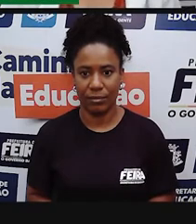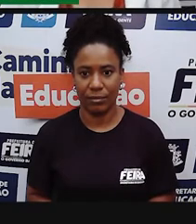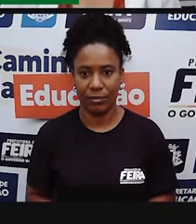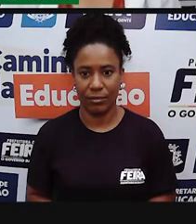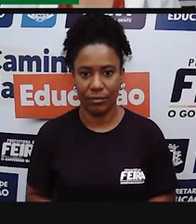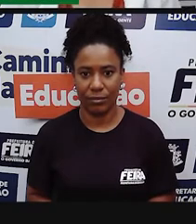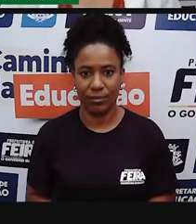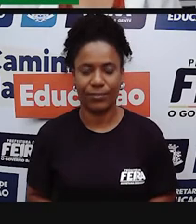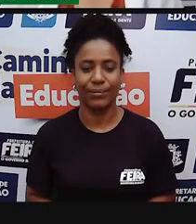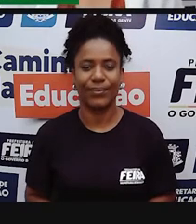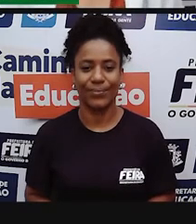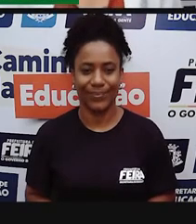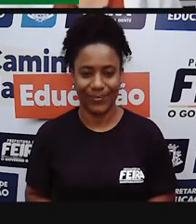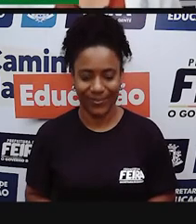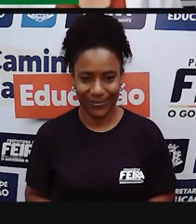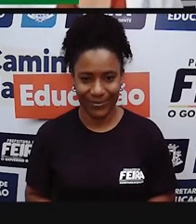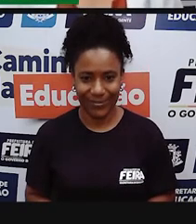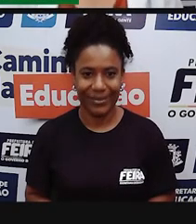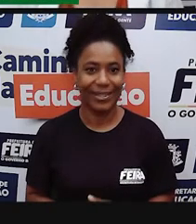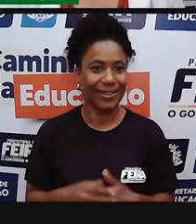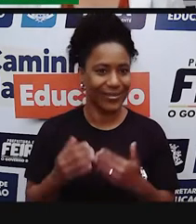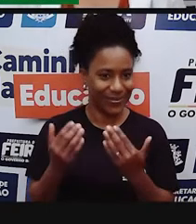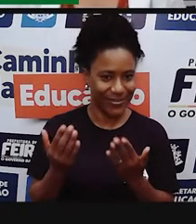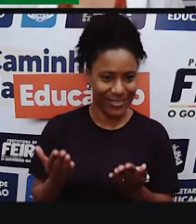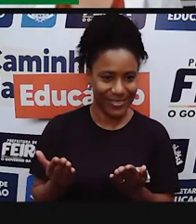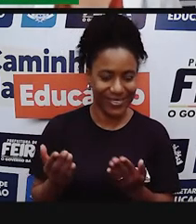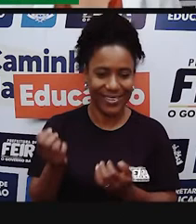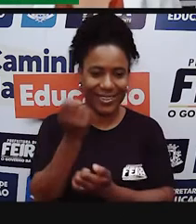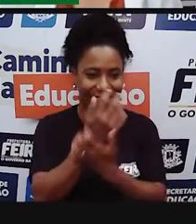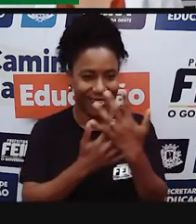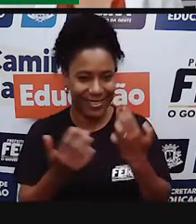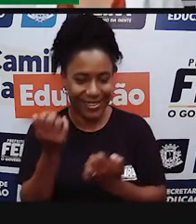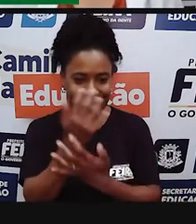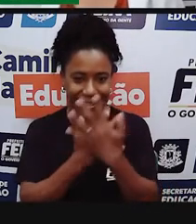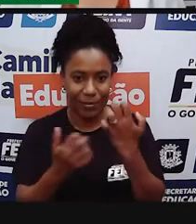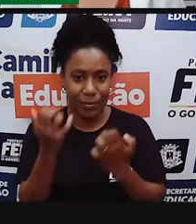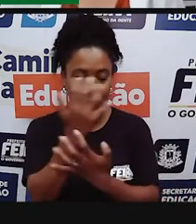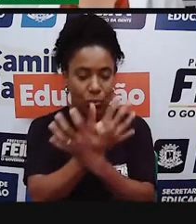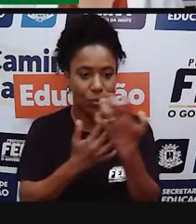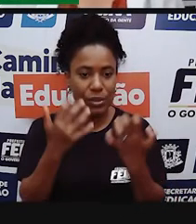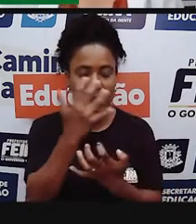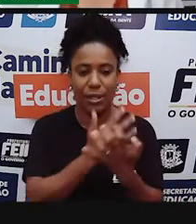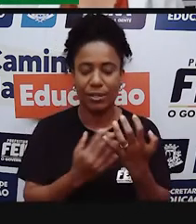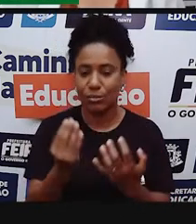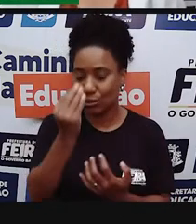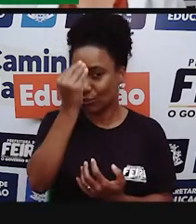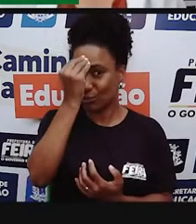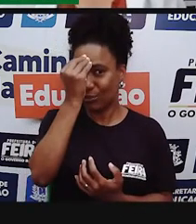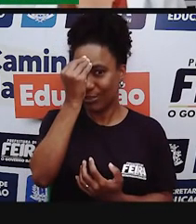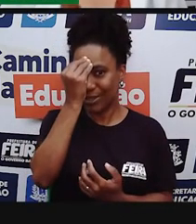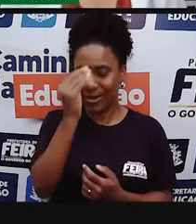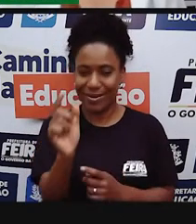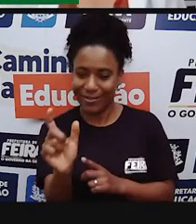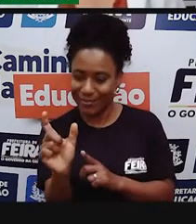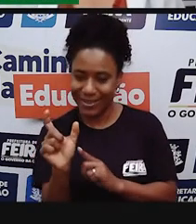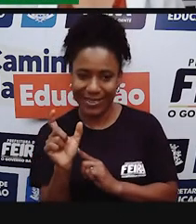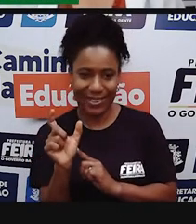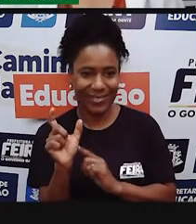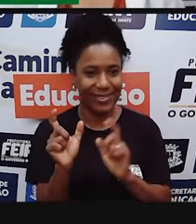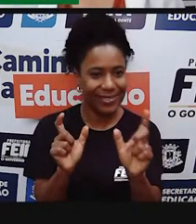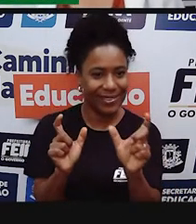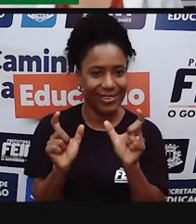All Yours então essa canção ela vai nos ajudar a memorizar palavras